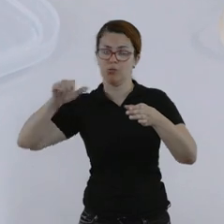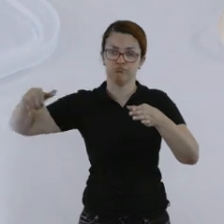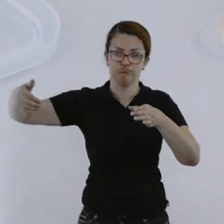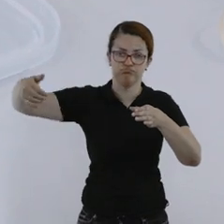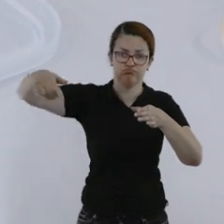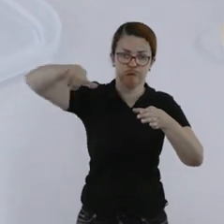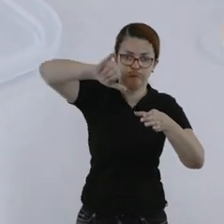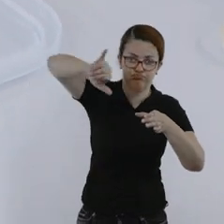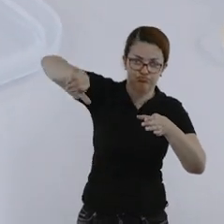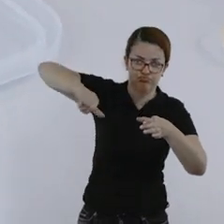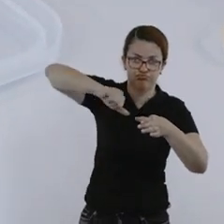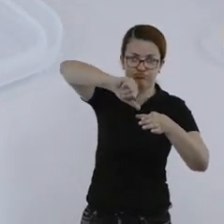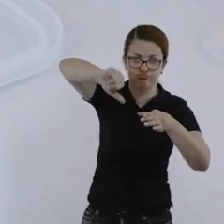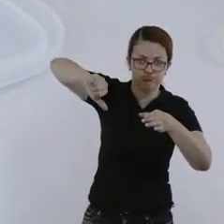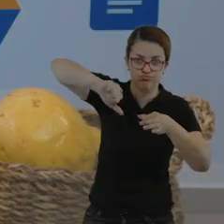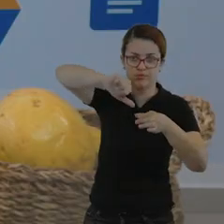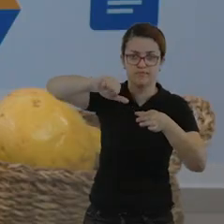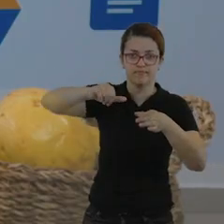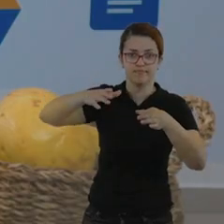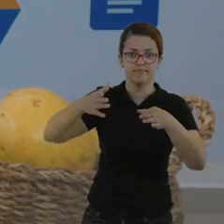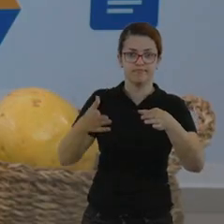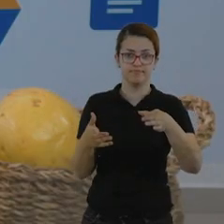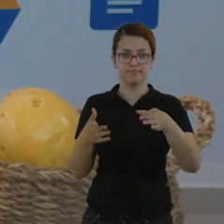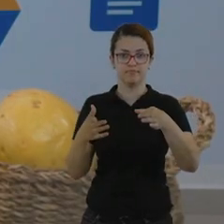até cobrir toda a tampa.